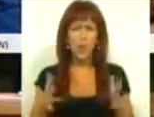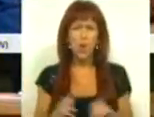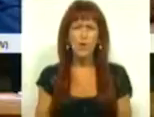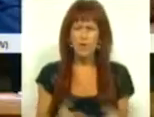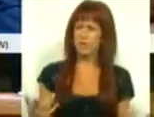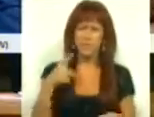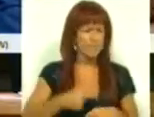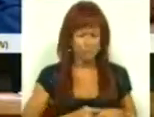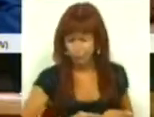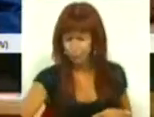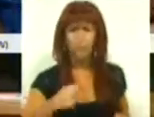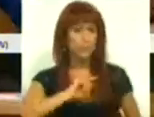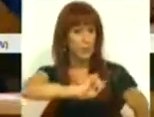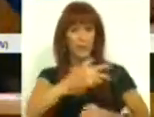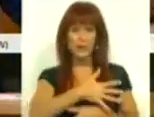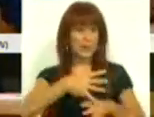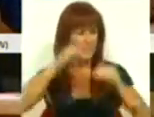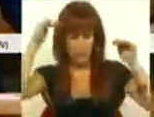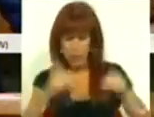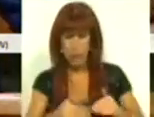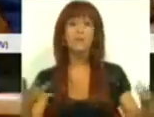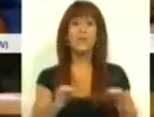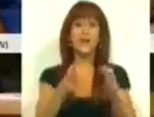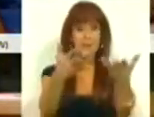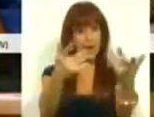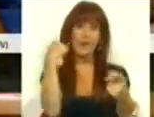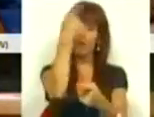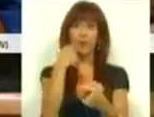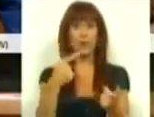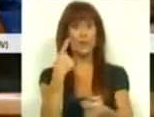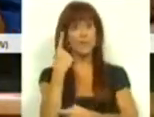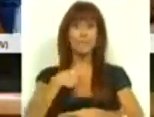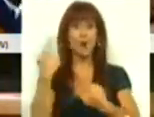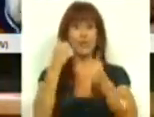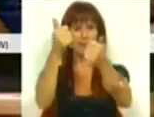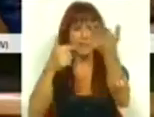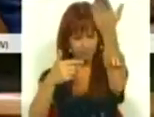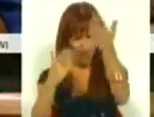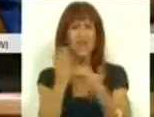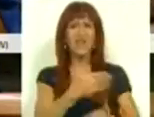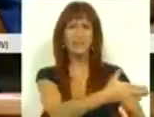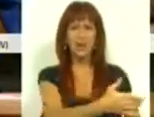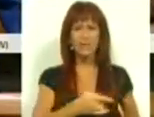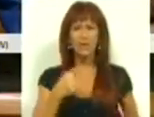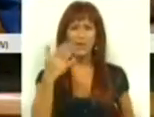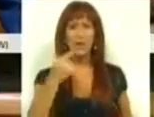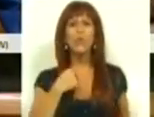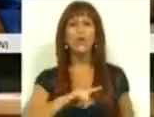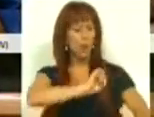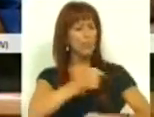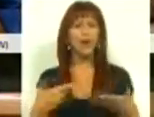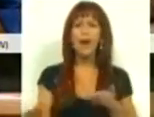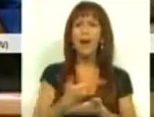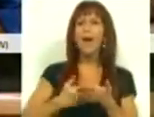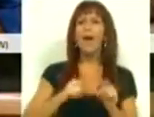quase ininterrupta do potencial de crescimento, como esta figura bem mostra. Desde 91, o potencial